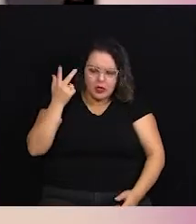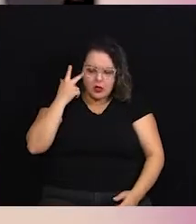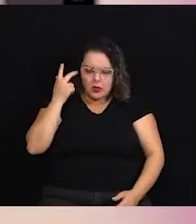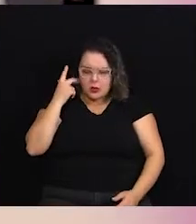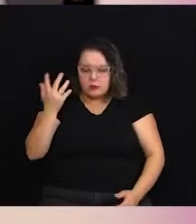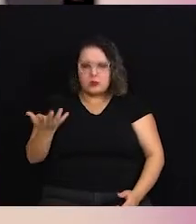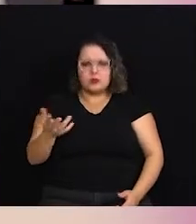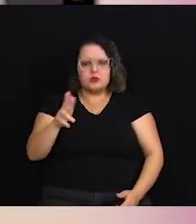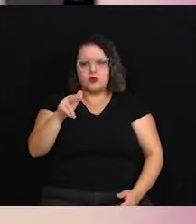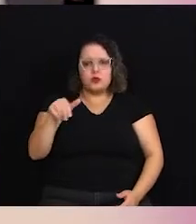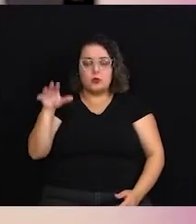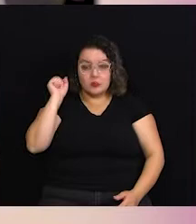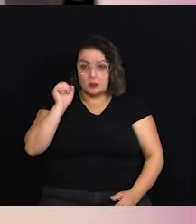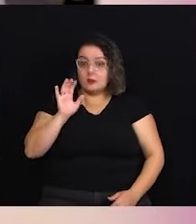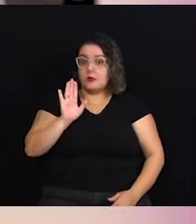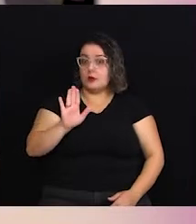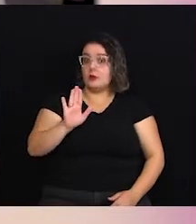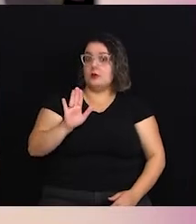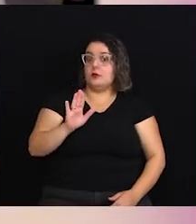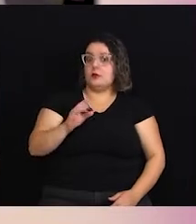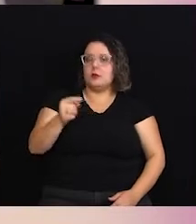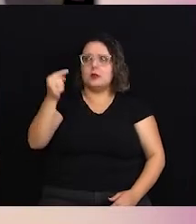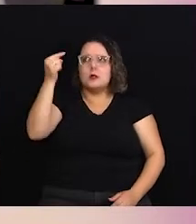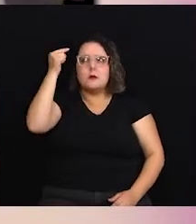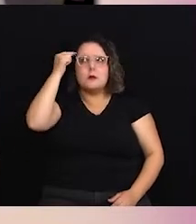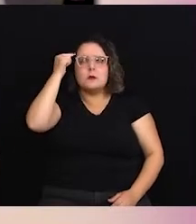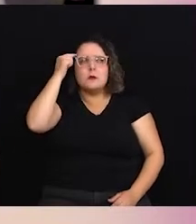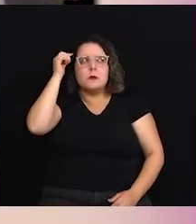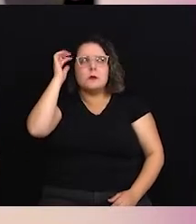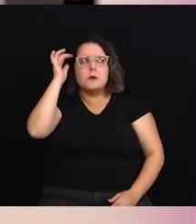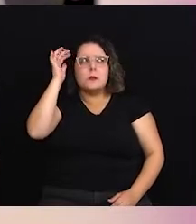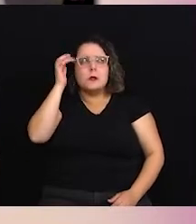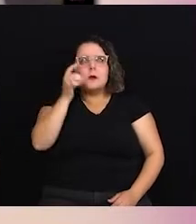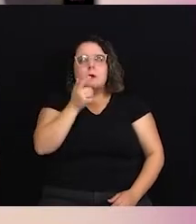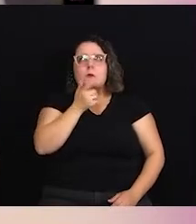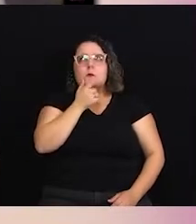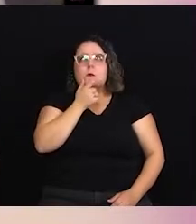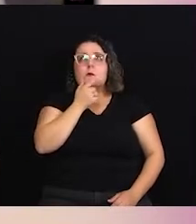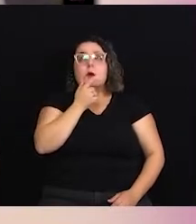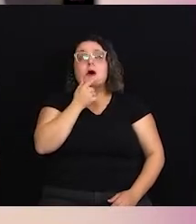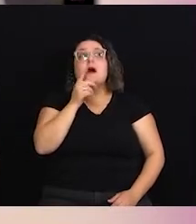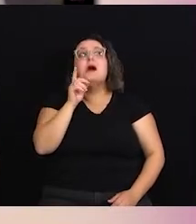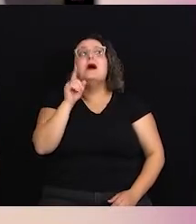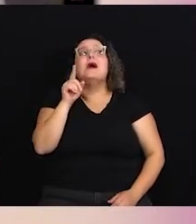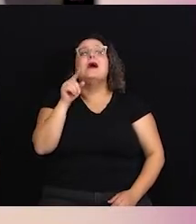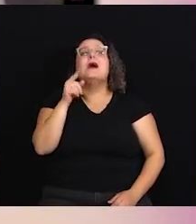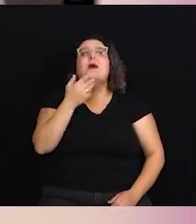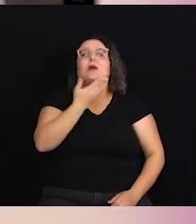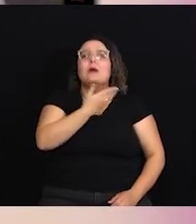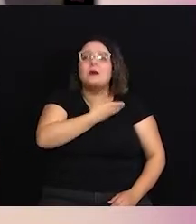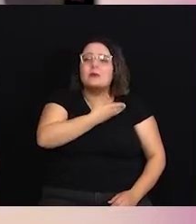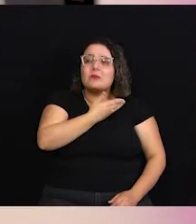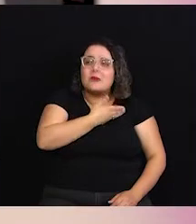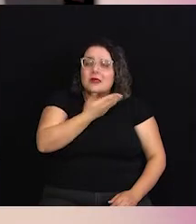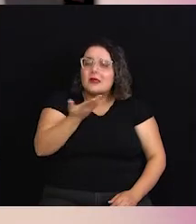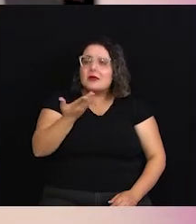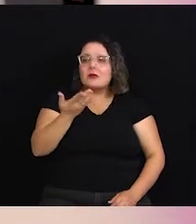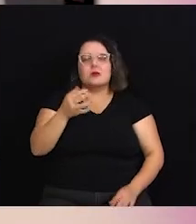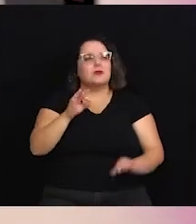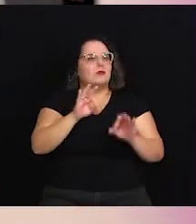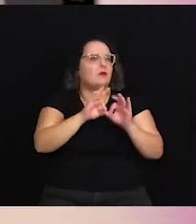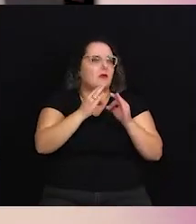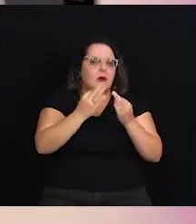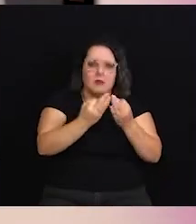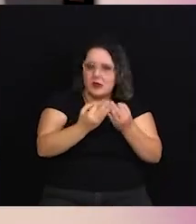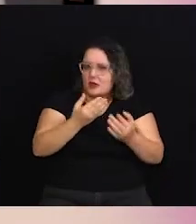dá um tempo logo logo se você puxar pela sua E ai eu me lembro de um amigo de um